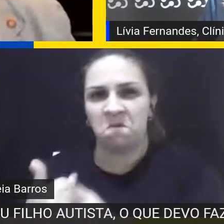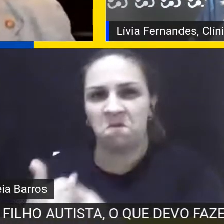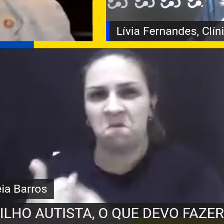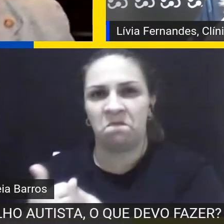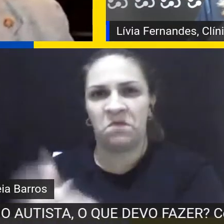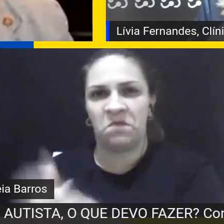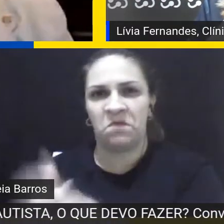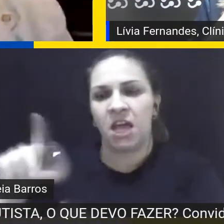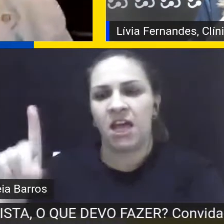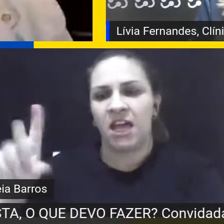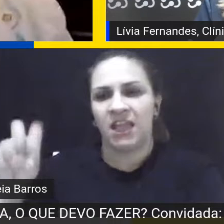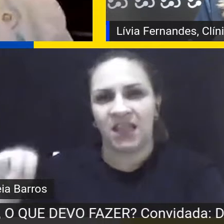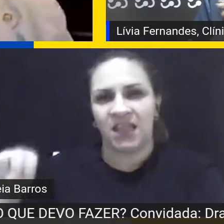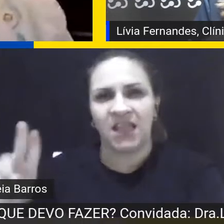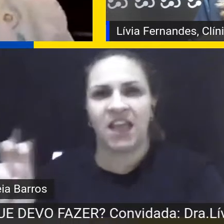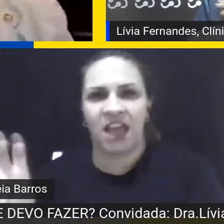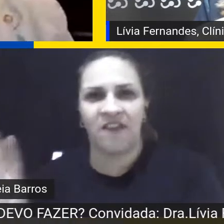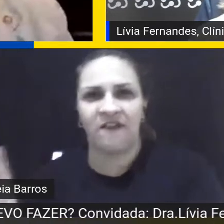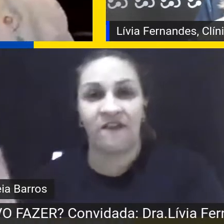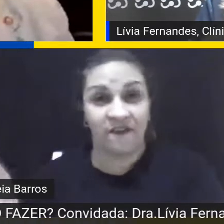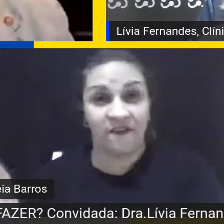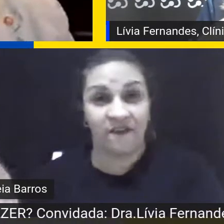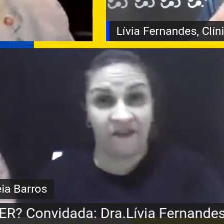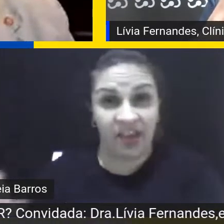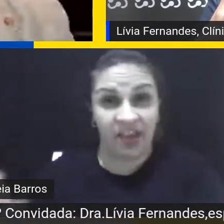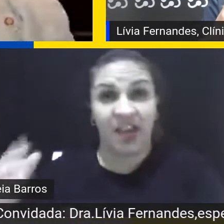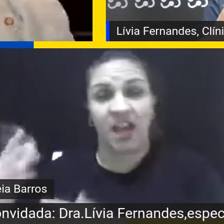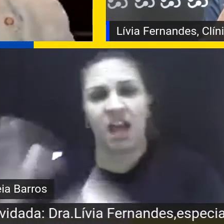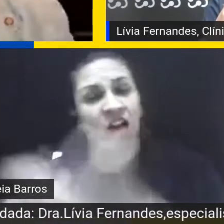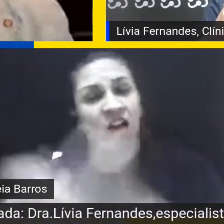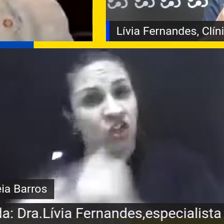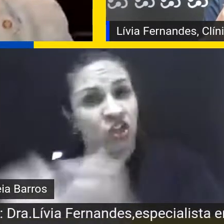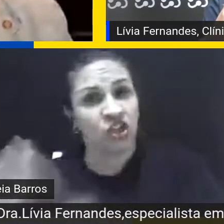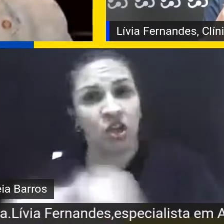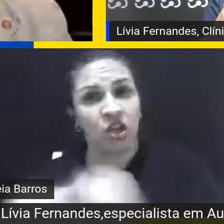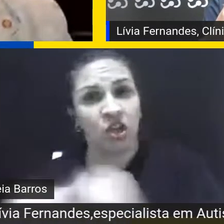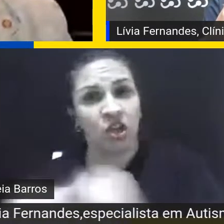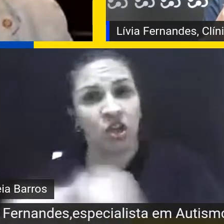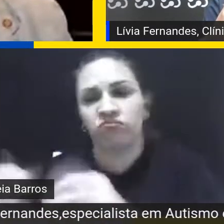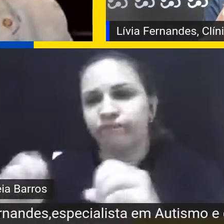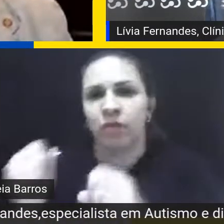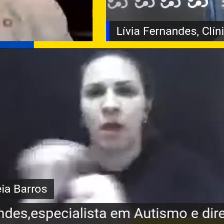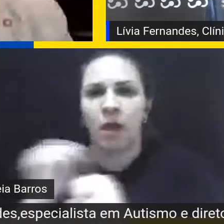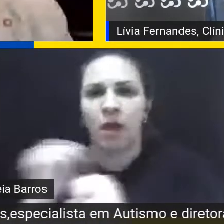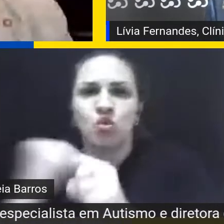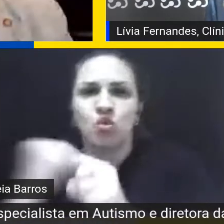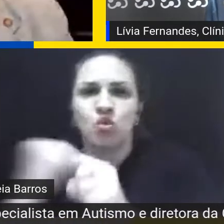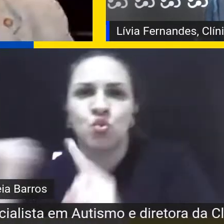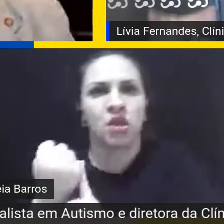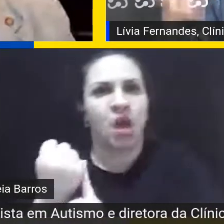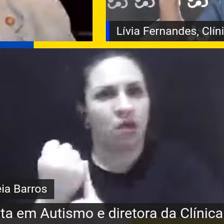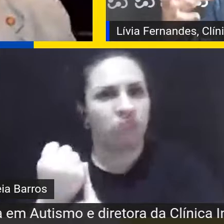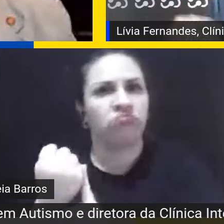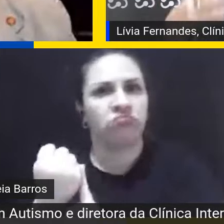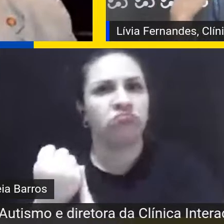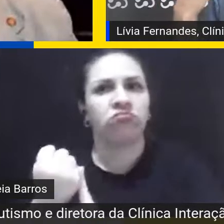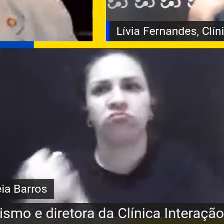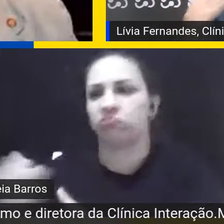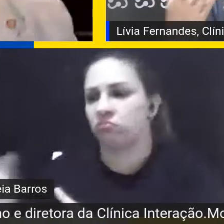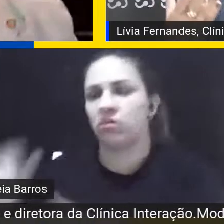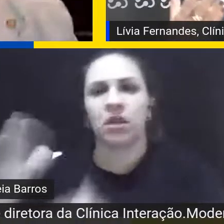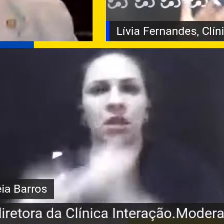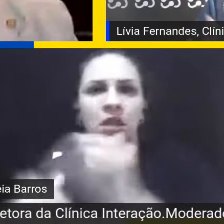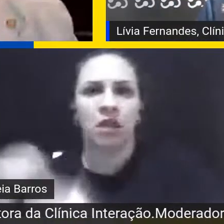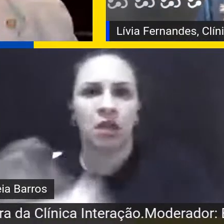bastante atividades, sensórios sociais, que são aquelas atividades de